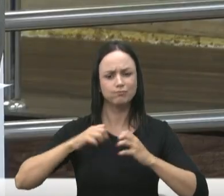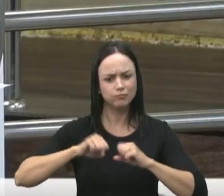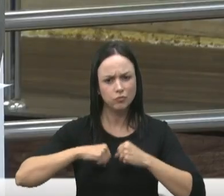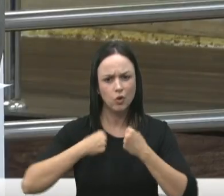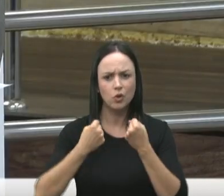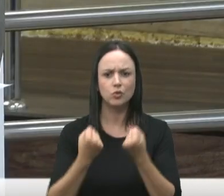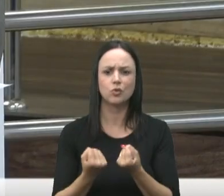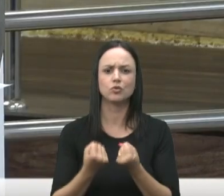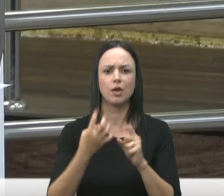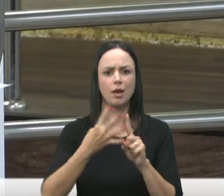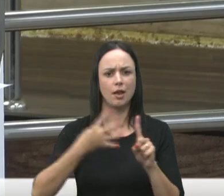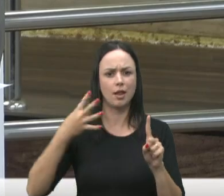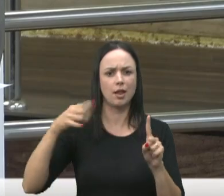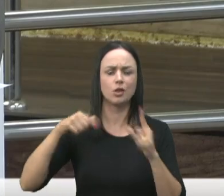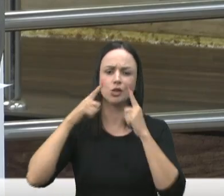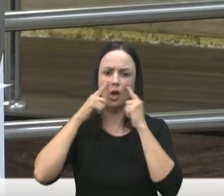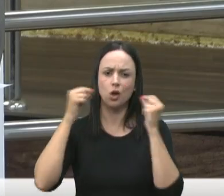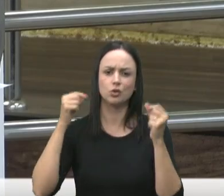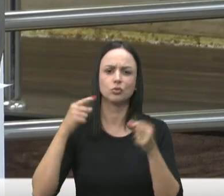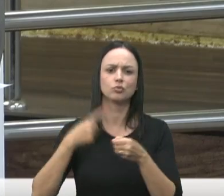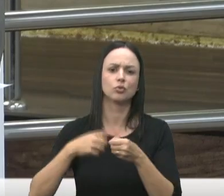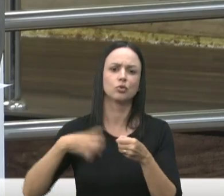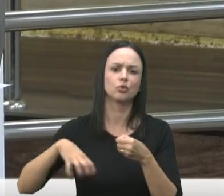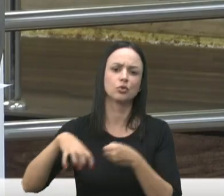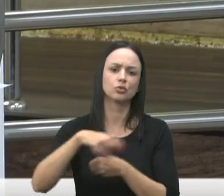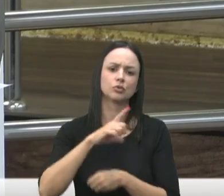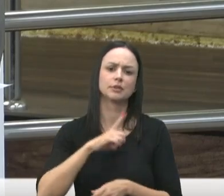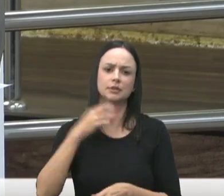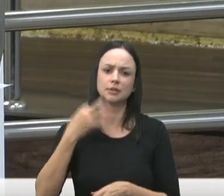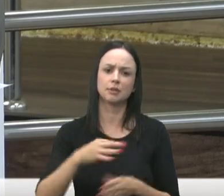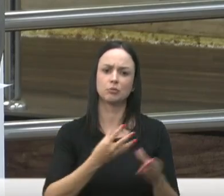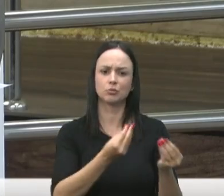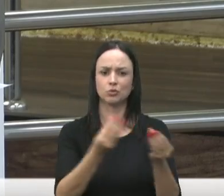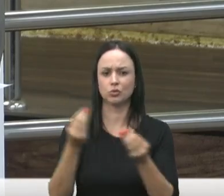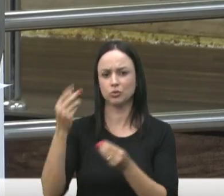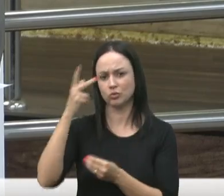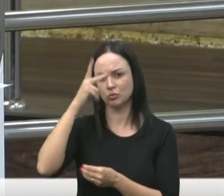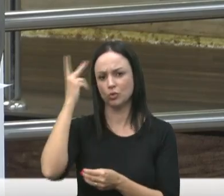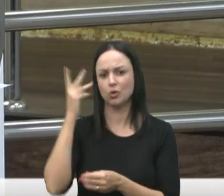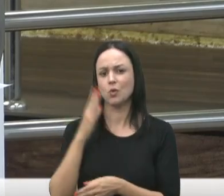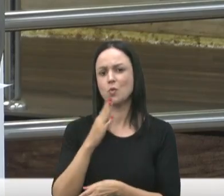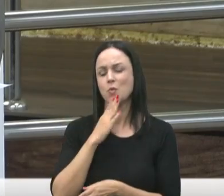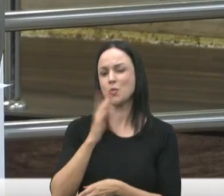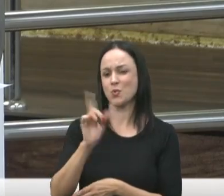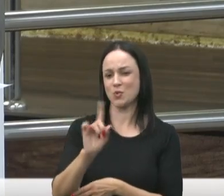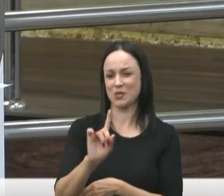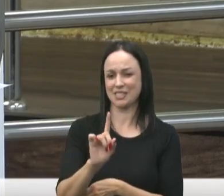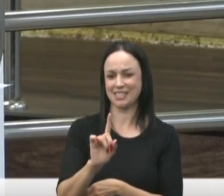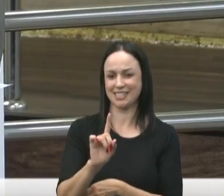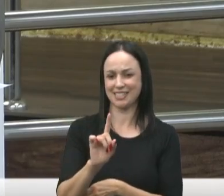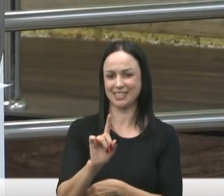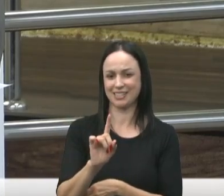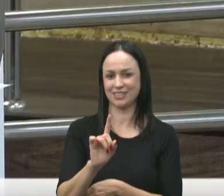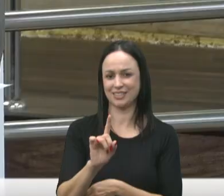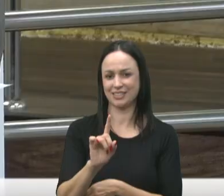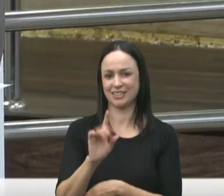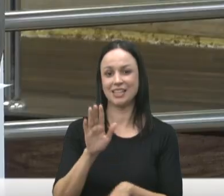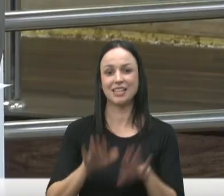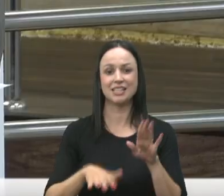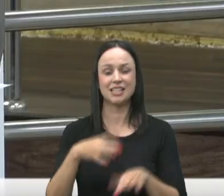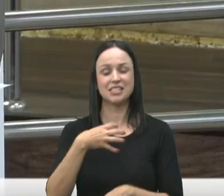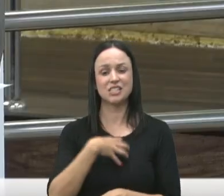em Jaú e na região. Porque eu tenho certeza que tem muita gente aqui que não se conhecia, e que às vezes se